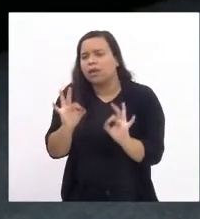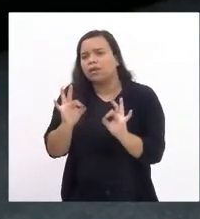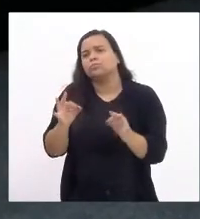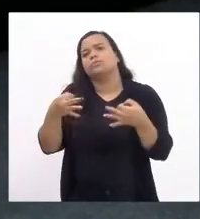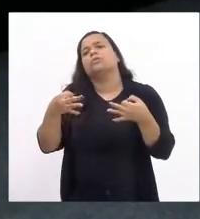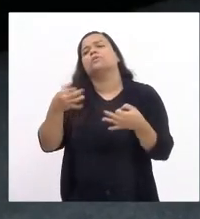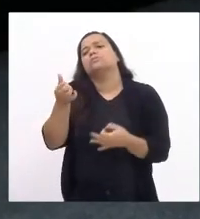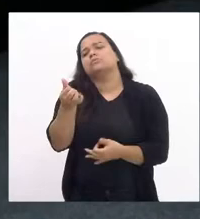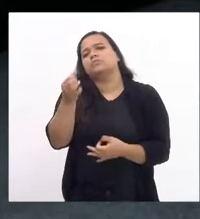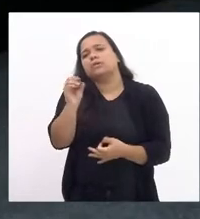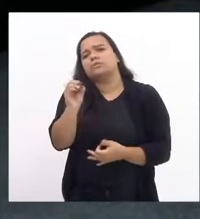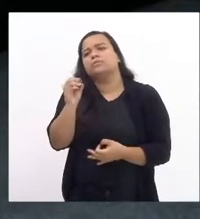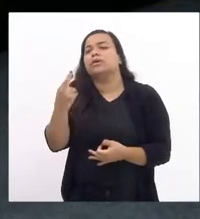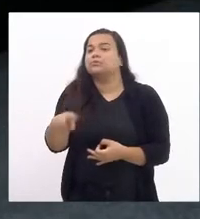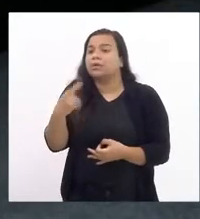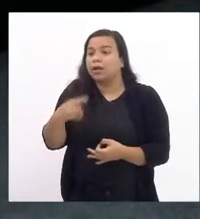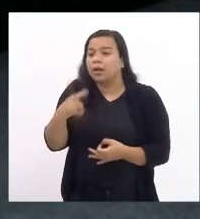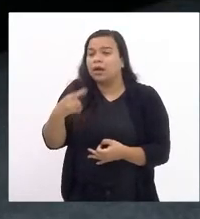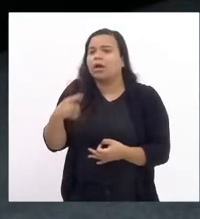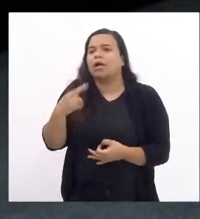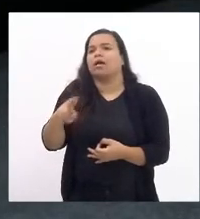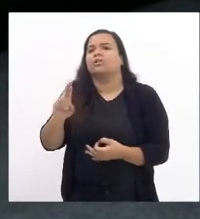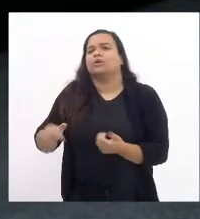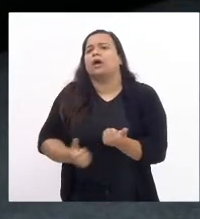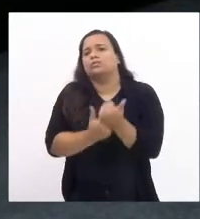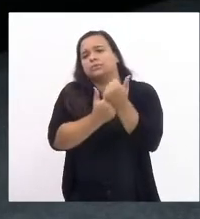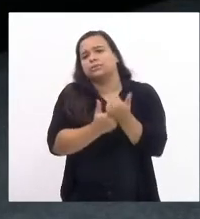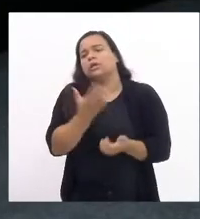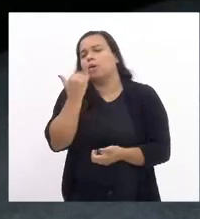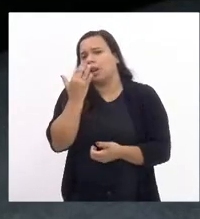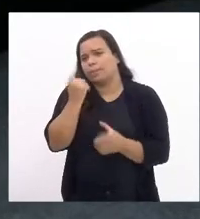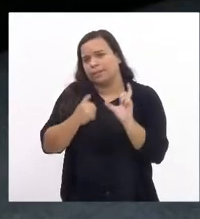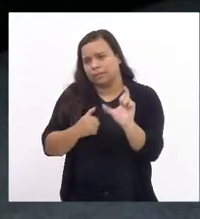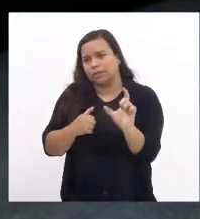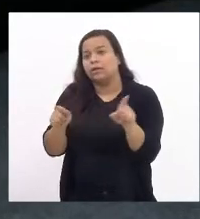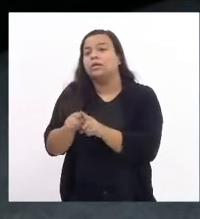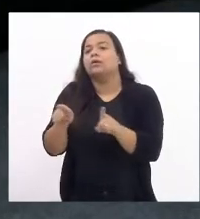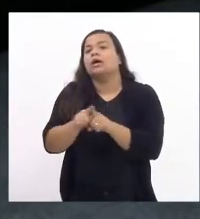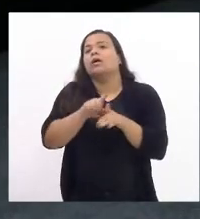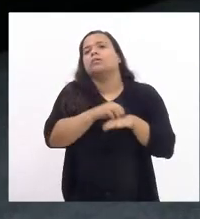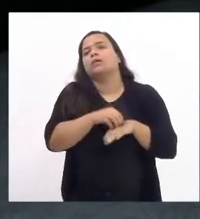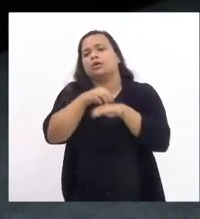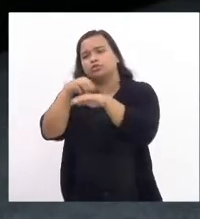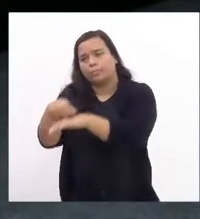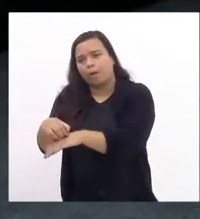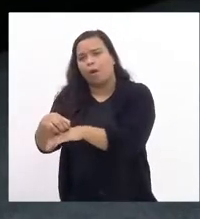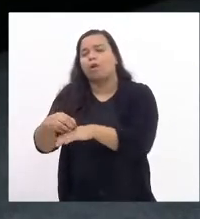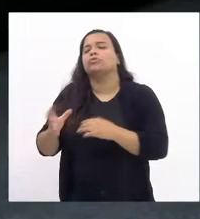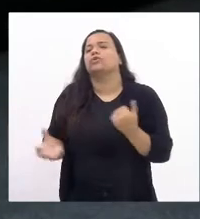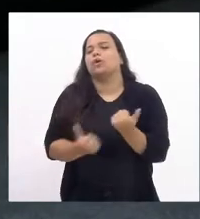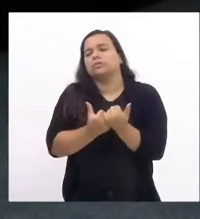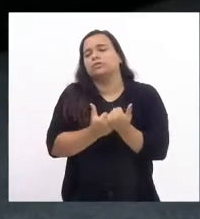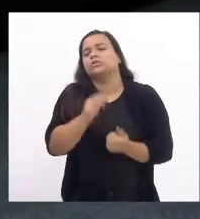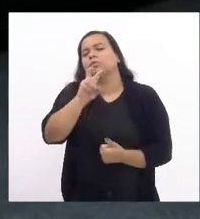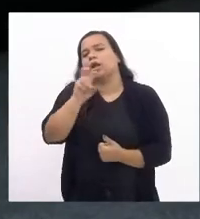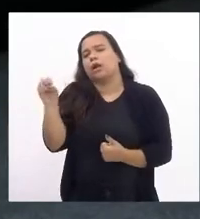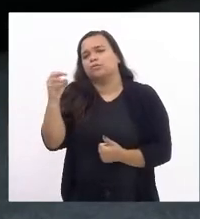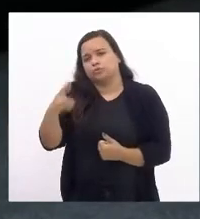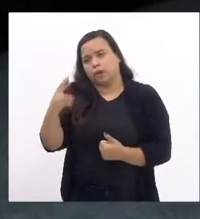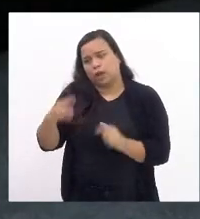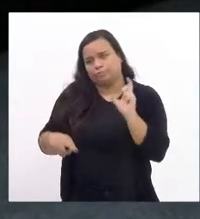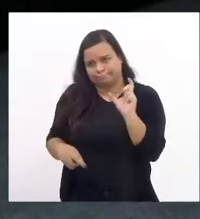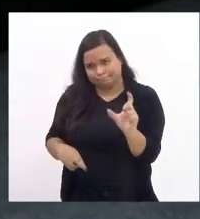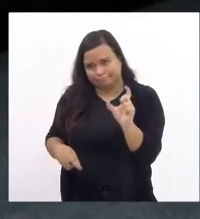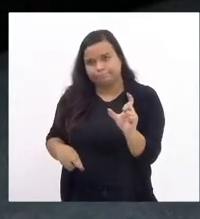de R$ 60,00 e de auxílio transporte de R$ 500,00. Em 15 de março, esse projeto